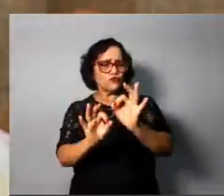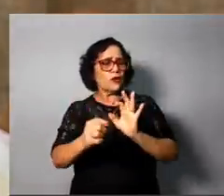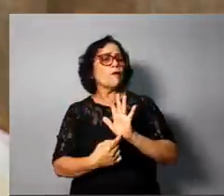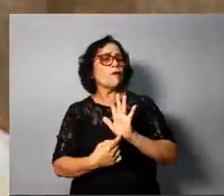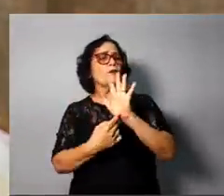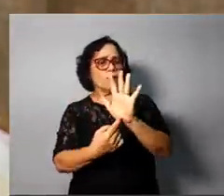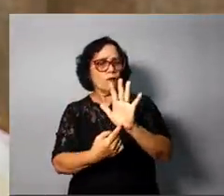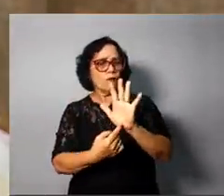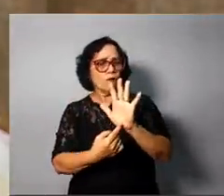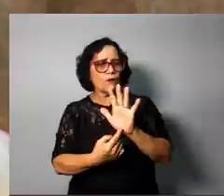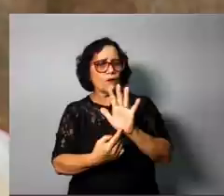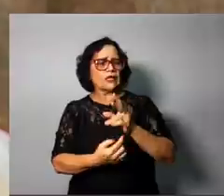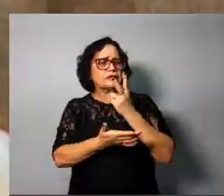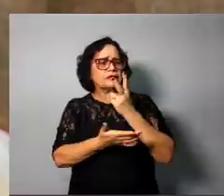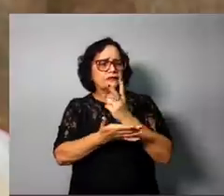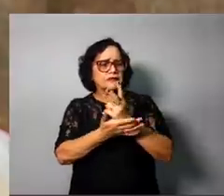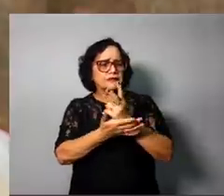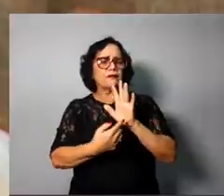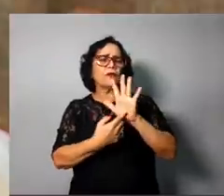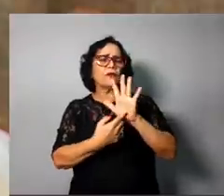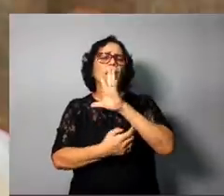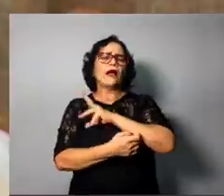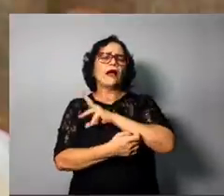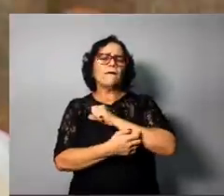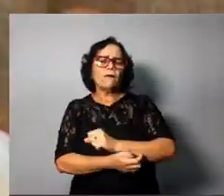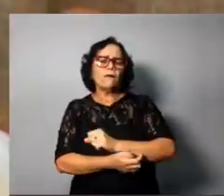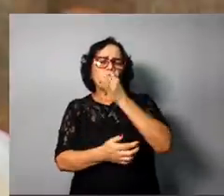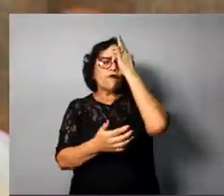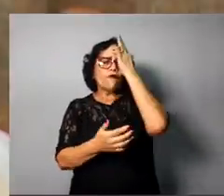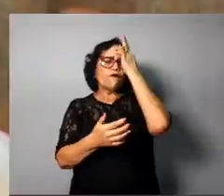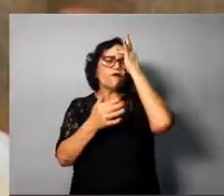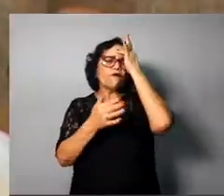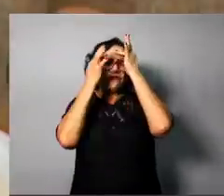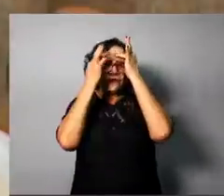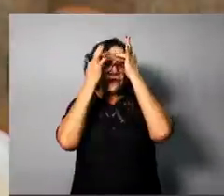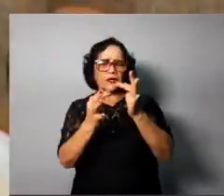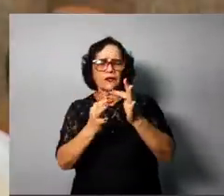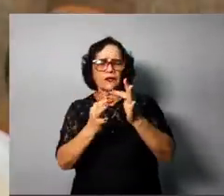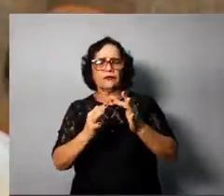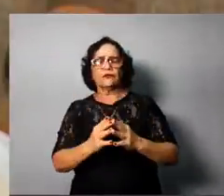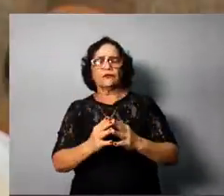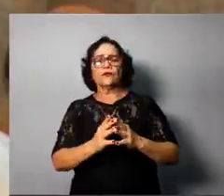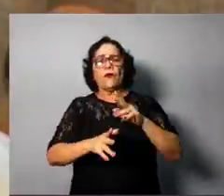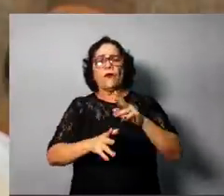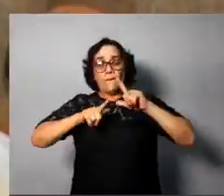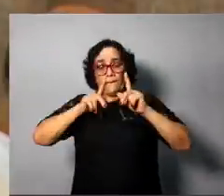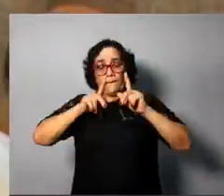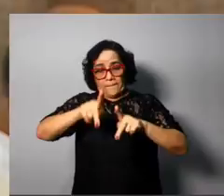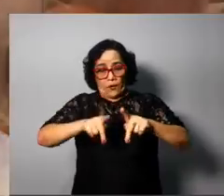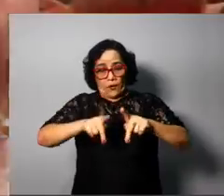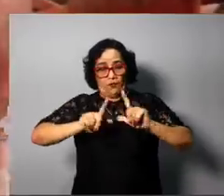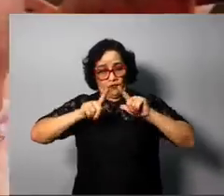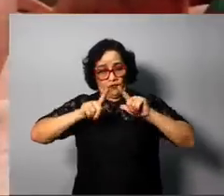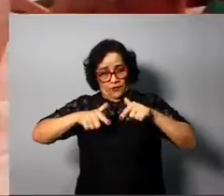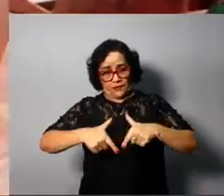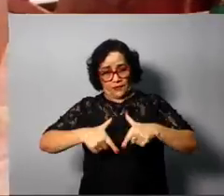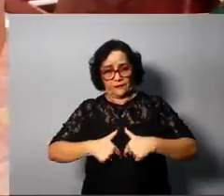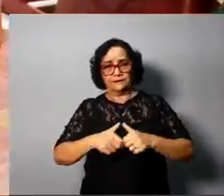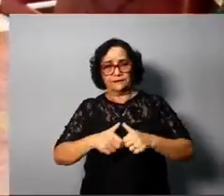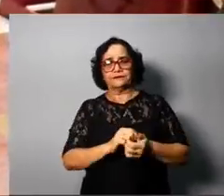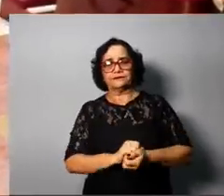amor sempre fiel pela casa de Israel. O Senhor